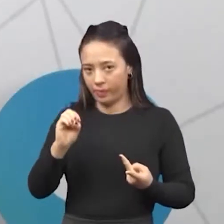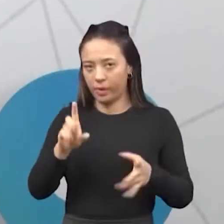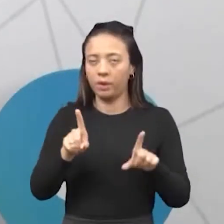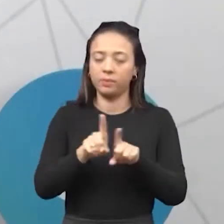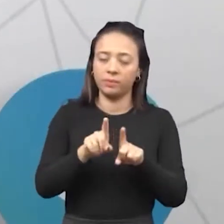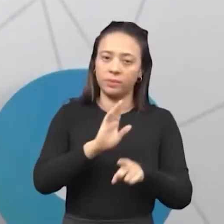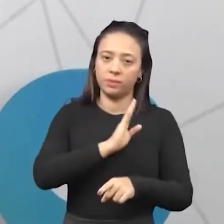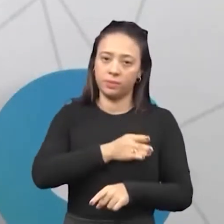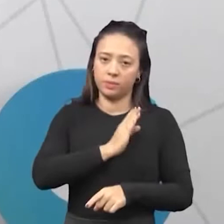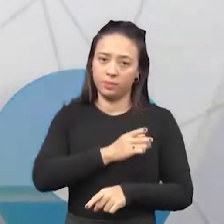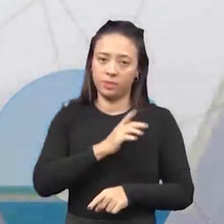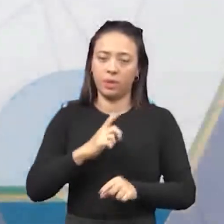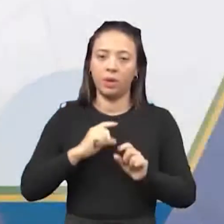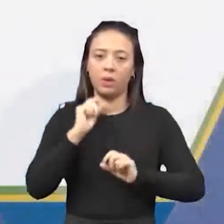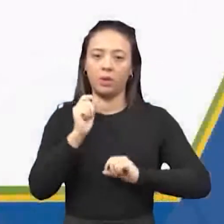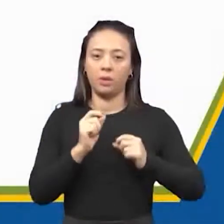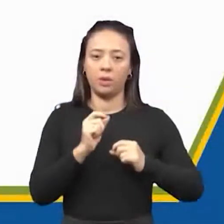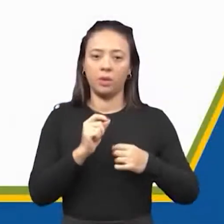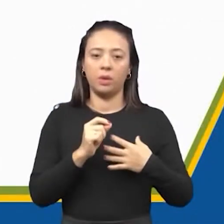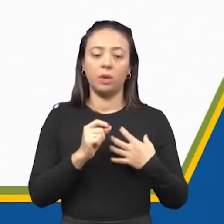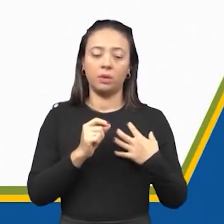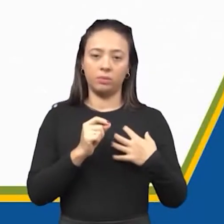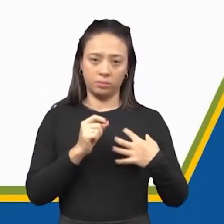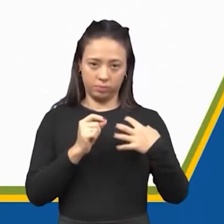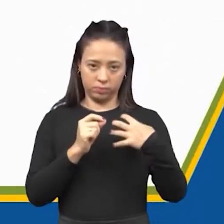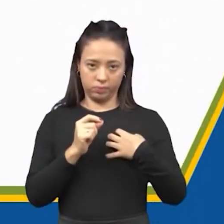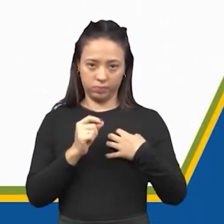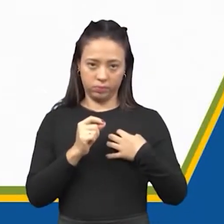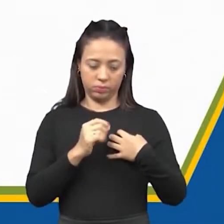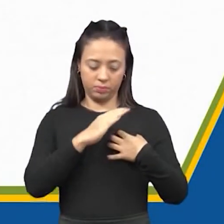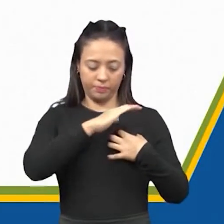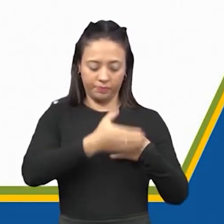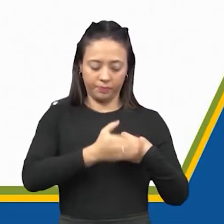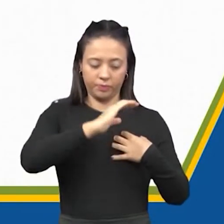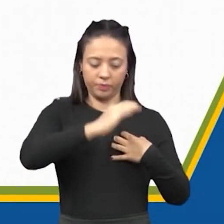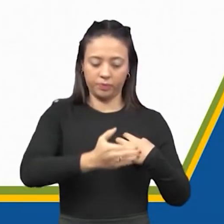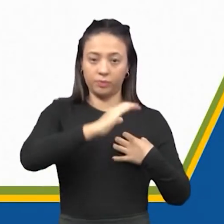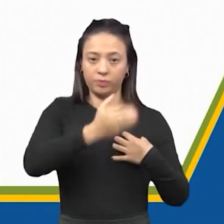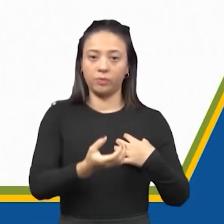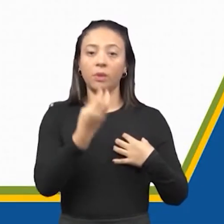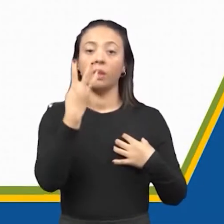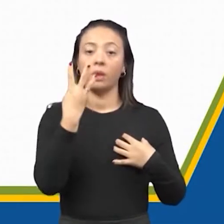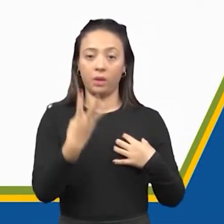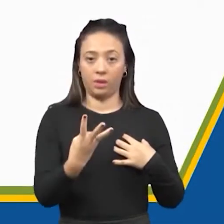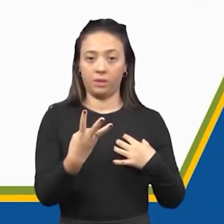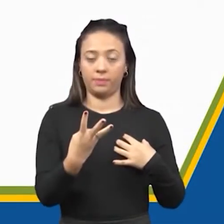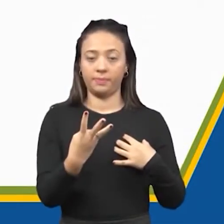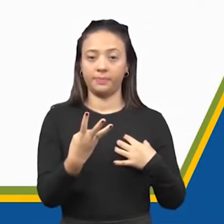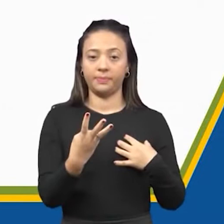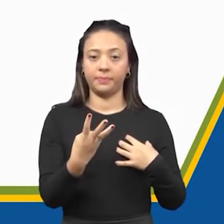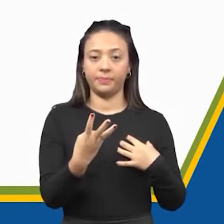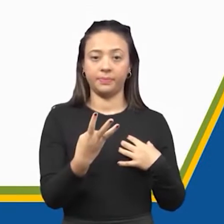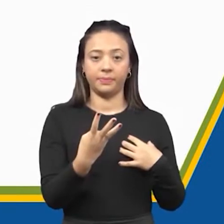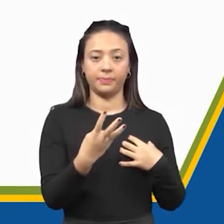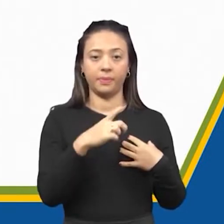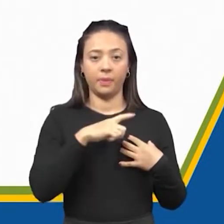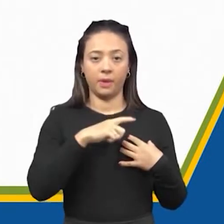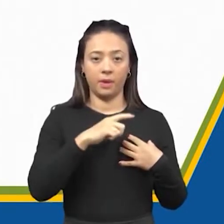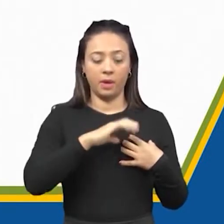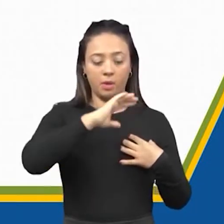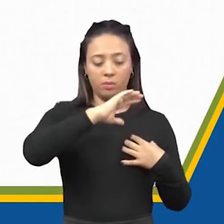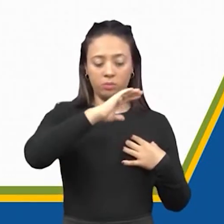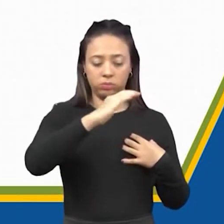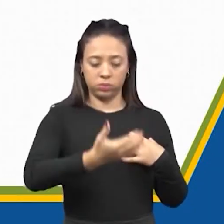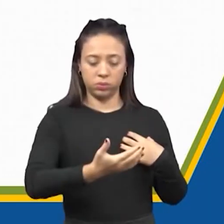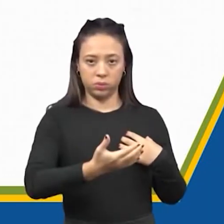o coração ele é composto por 3 túnicas ou 3 camadas. São 3 camadas que revestem o coração. Nós temos uma